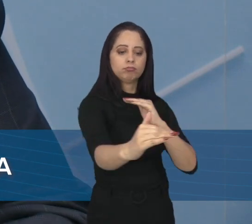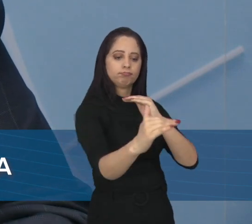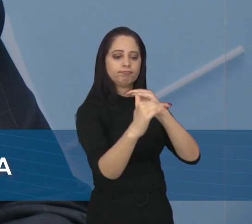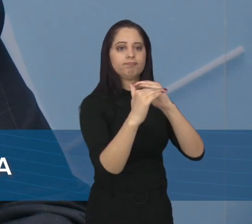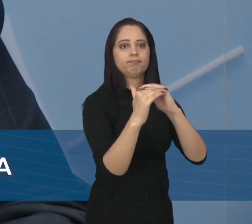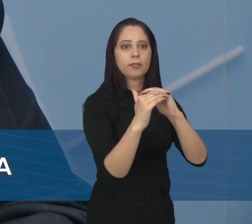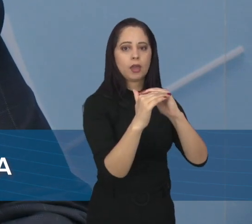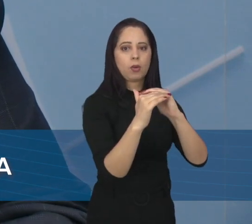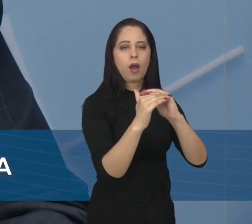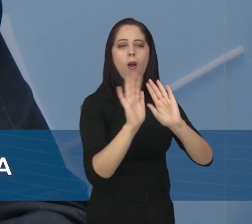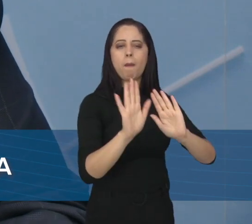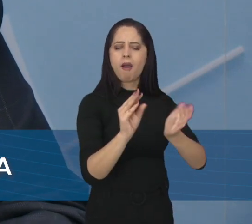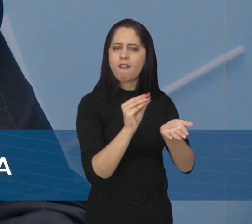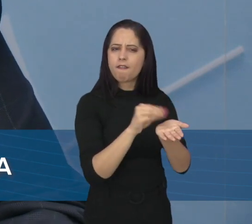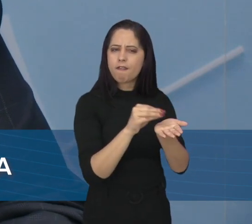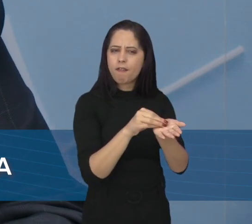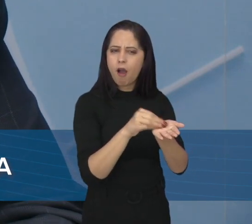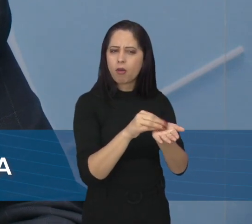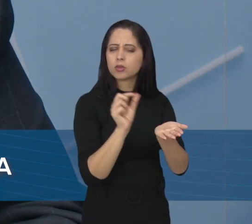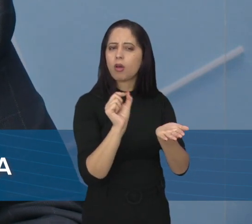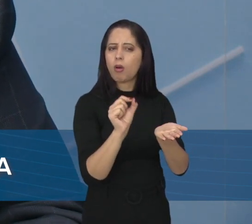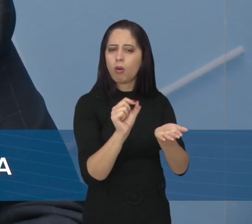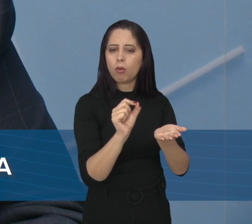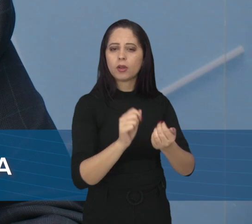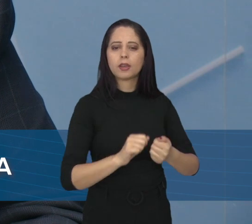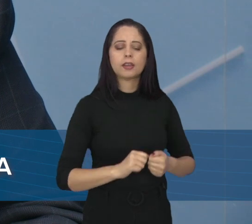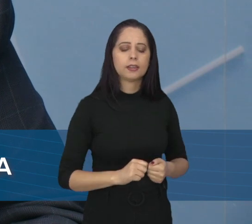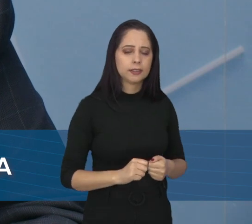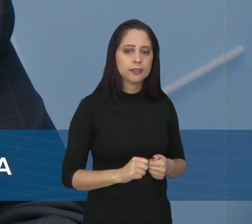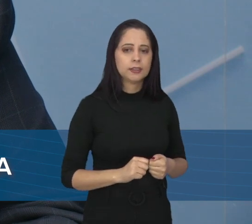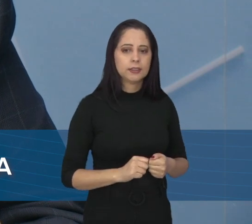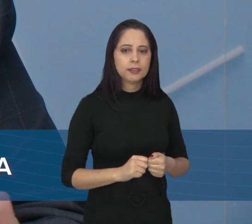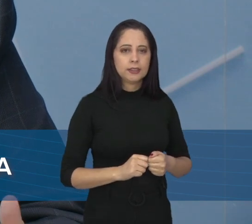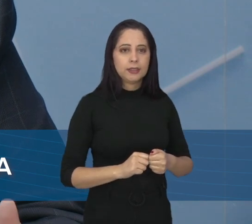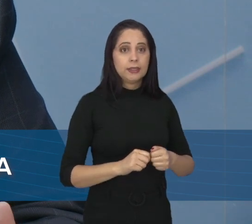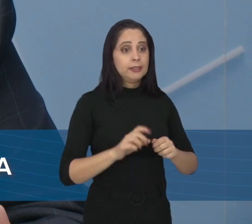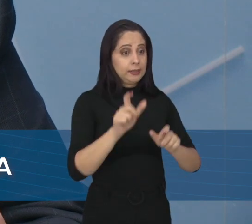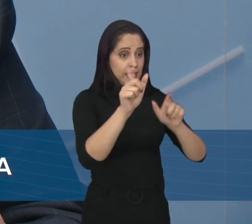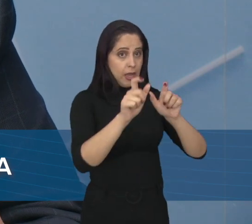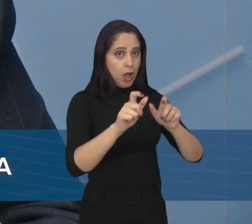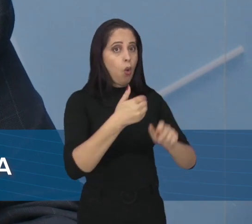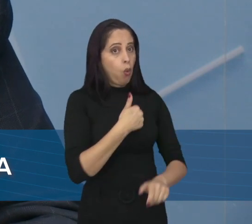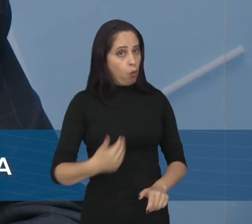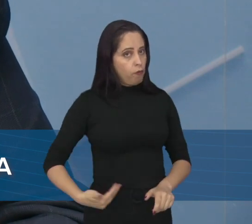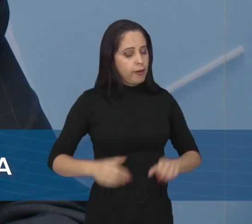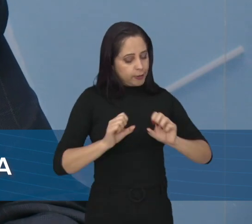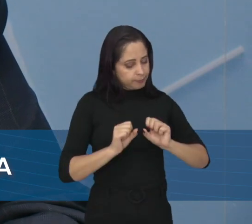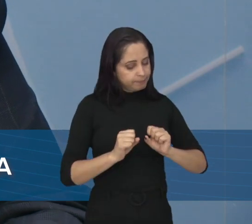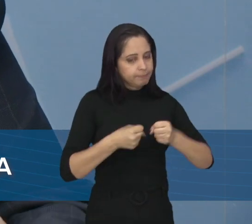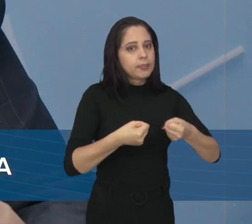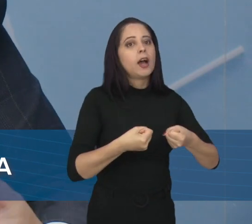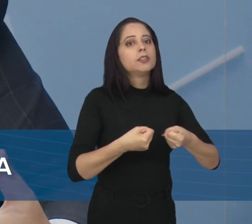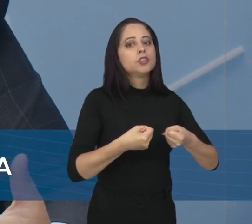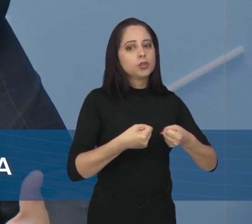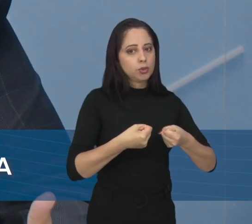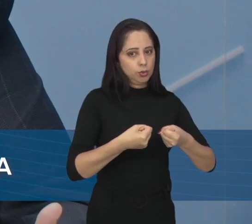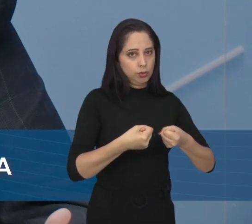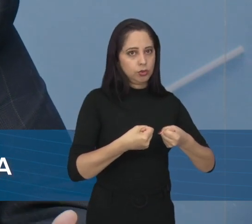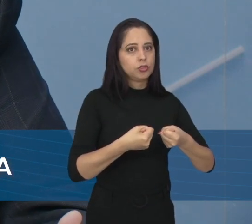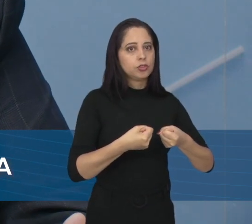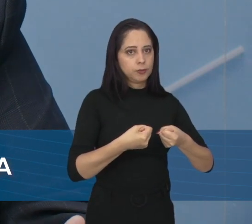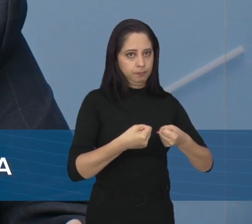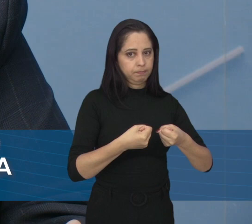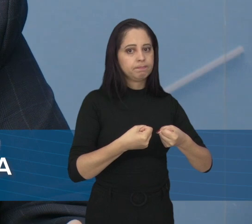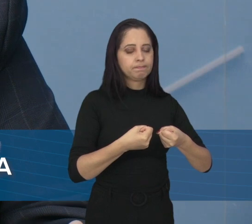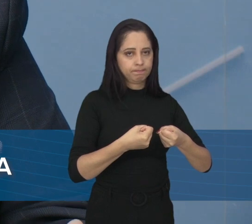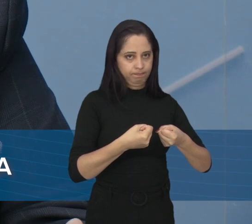Agora, falta também, por outro lado, um esforço do poder público para trazer isso